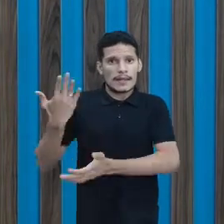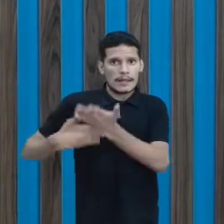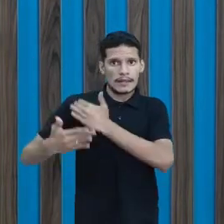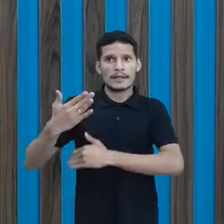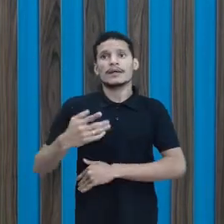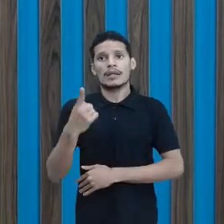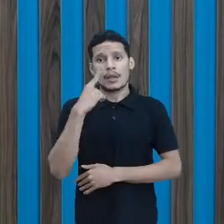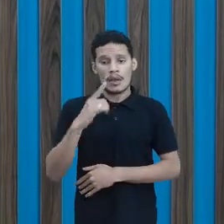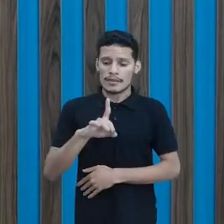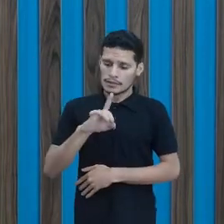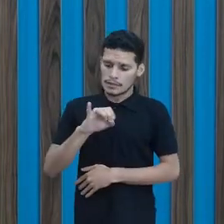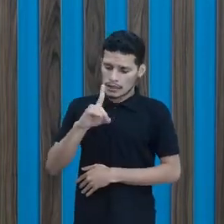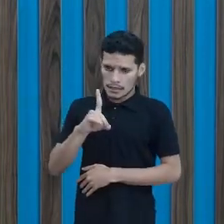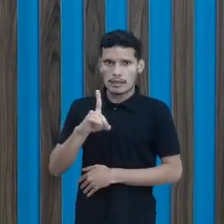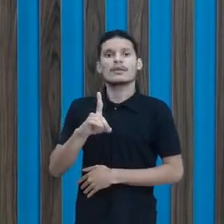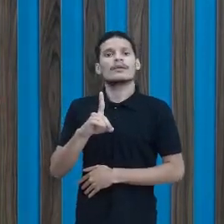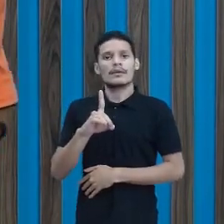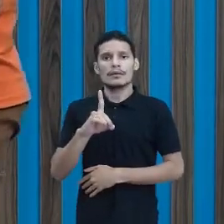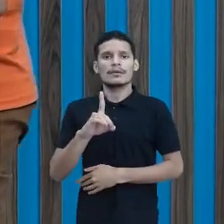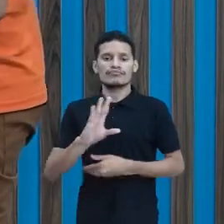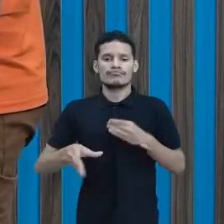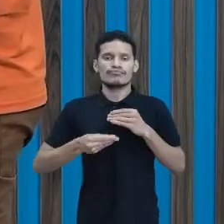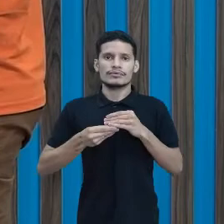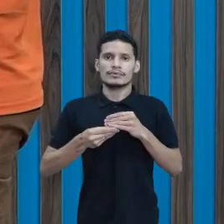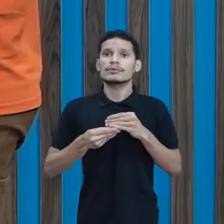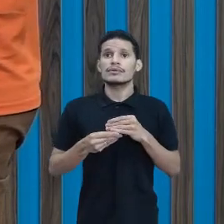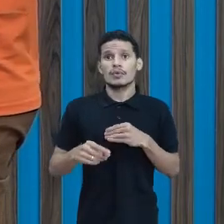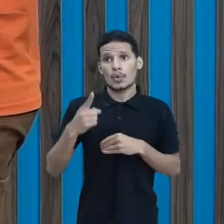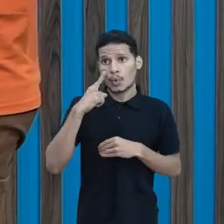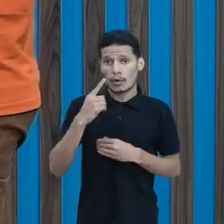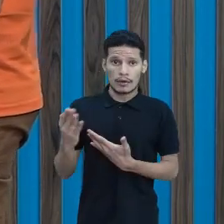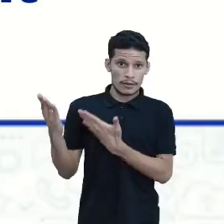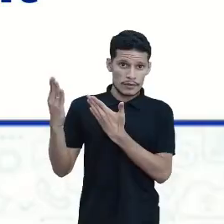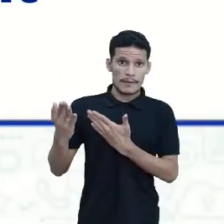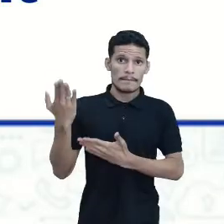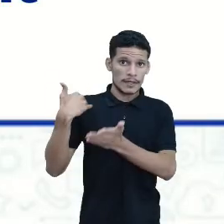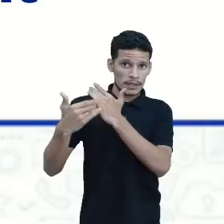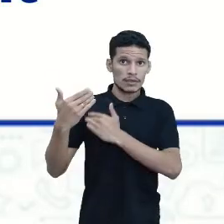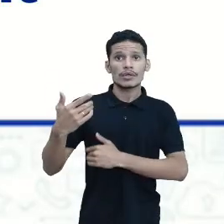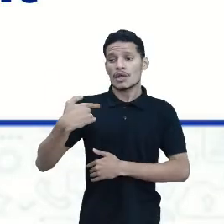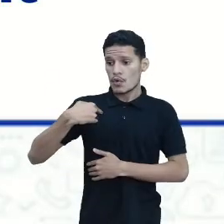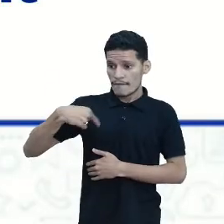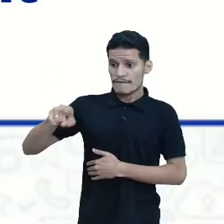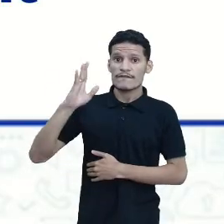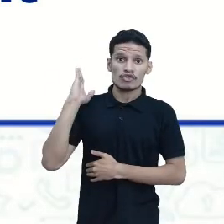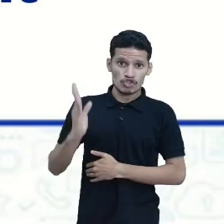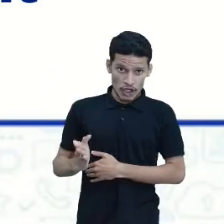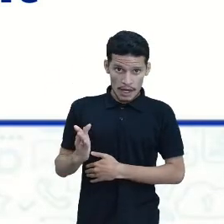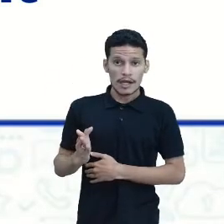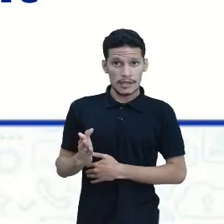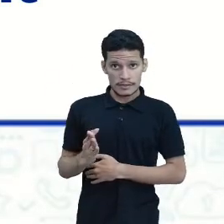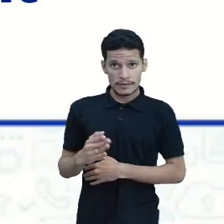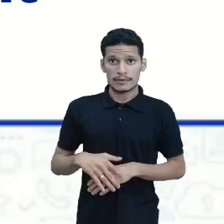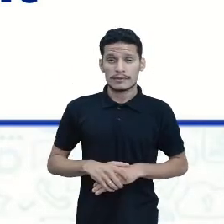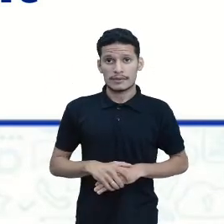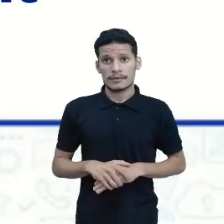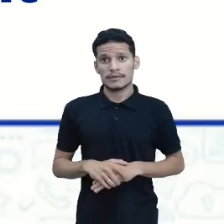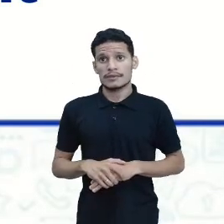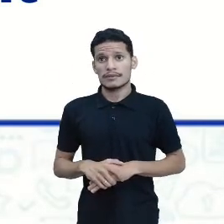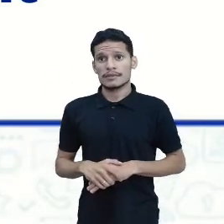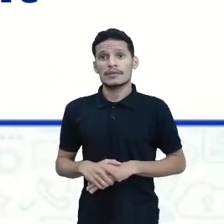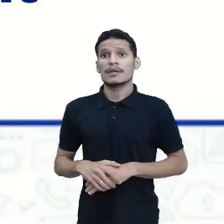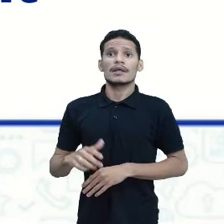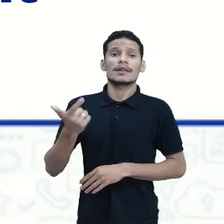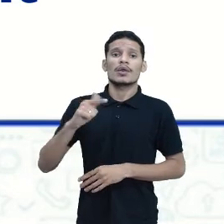did, auxiliar no passado é o did. Verbo no passado, ó. Eu fui, I went. Verbos no passado. Perceba que não